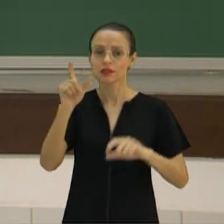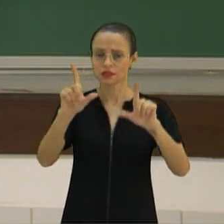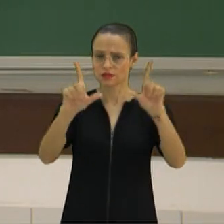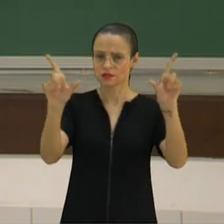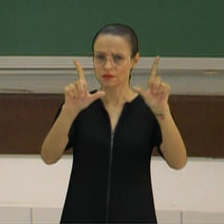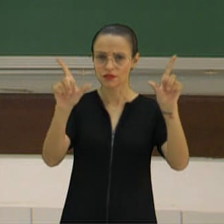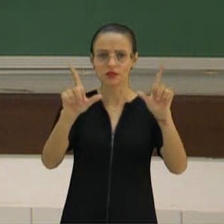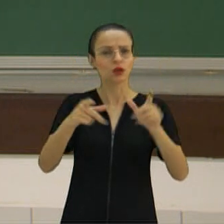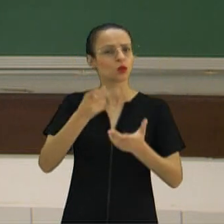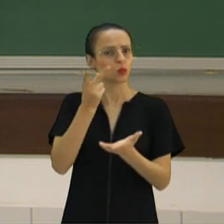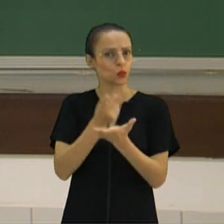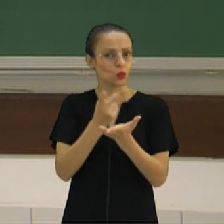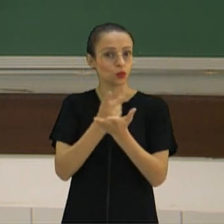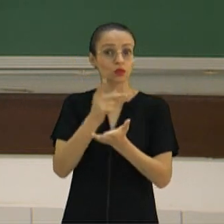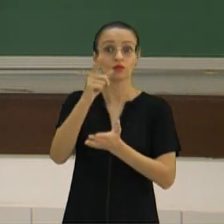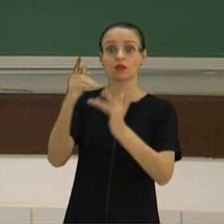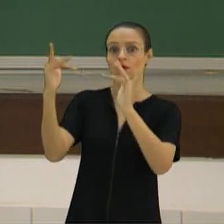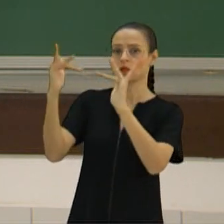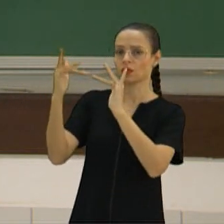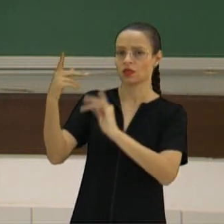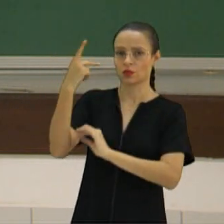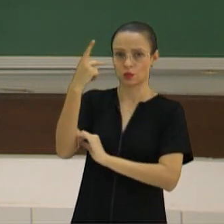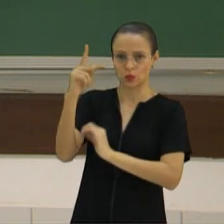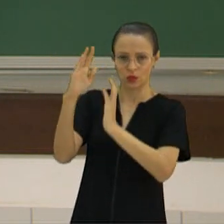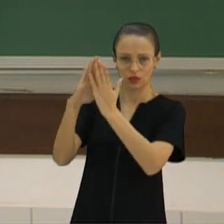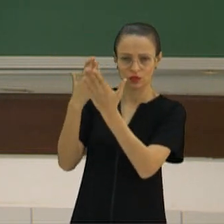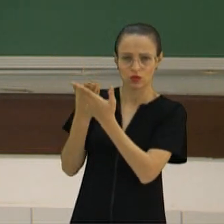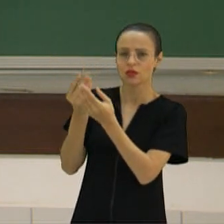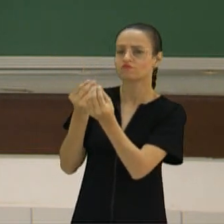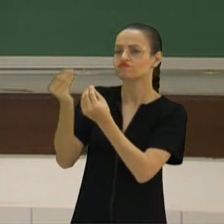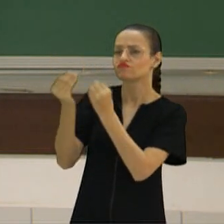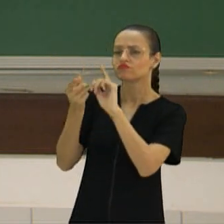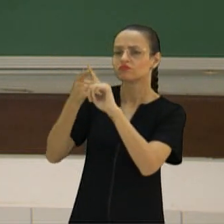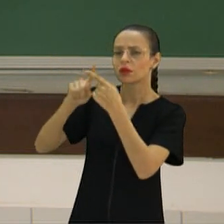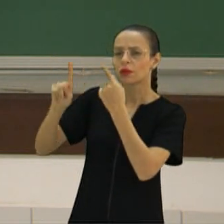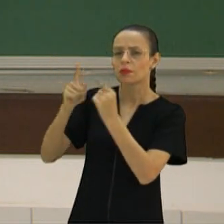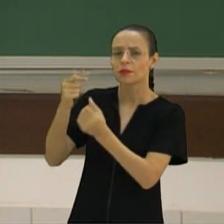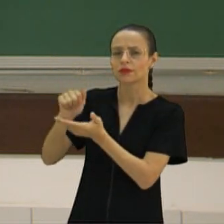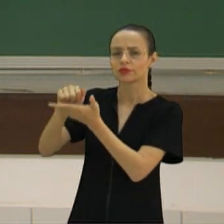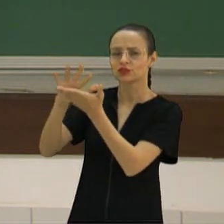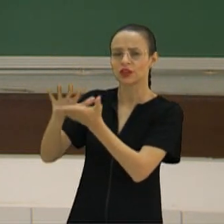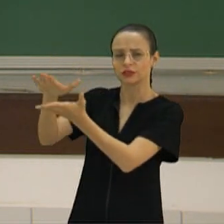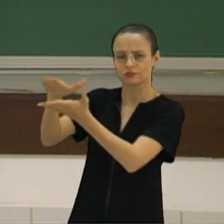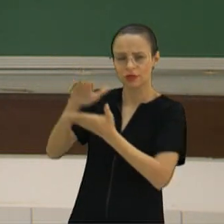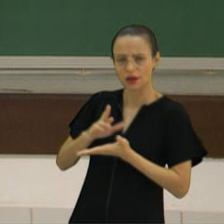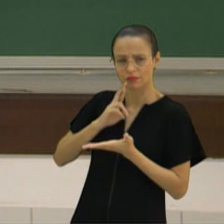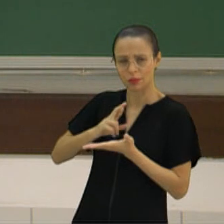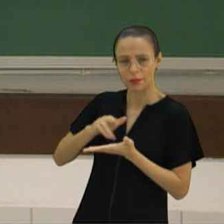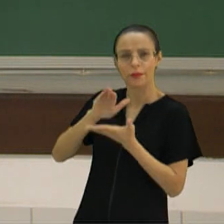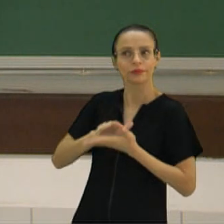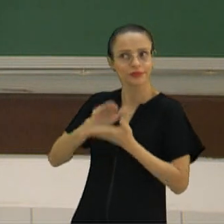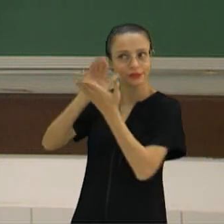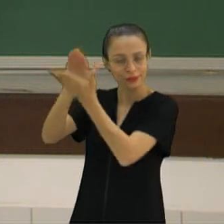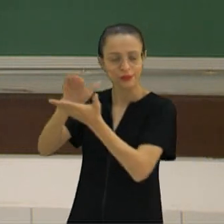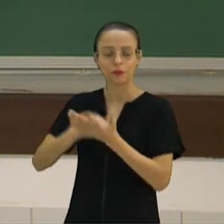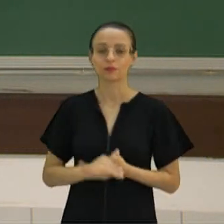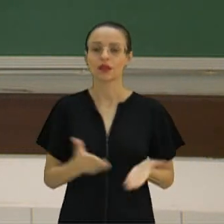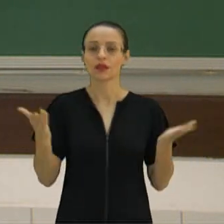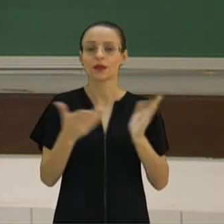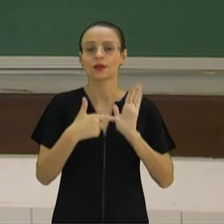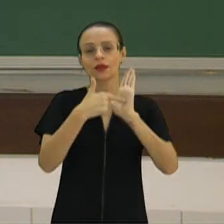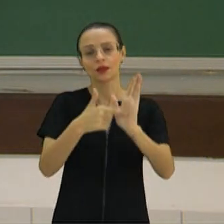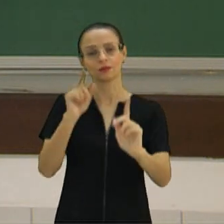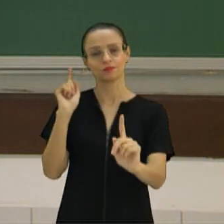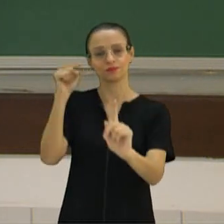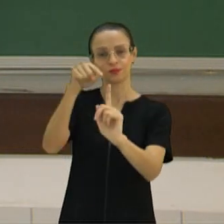continue mantendo contato com o seu colégio para retirar o kit e também devolver. Agora vamos aos nossos objetivos.